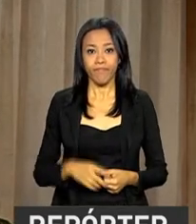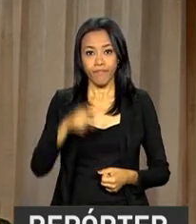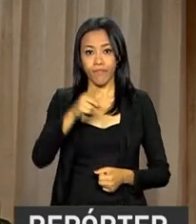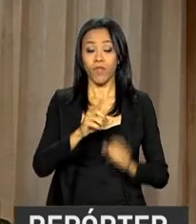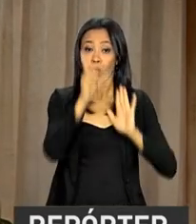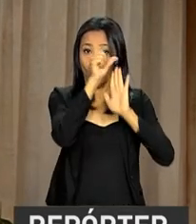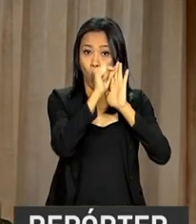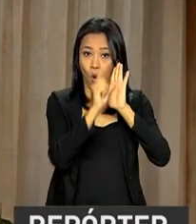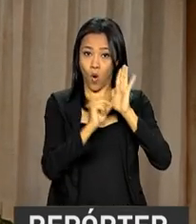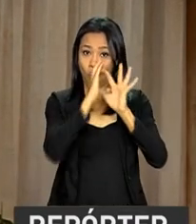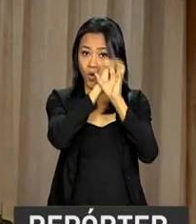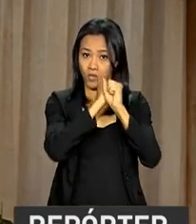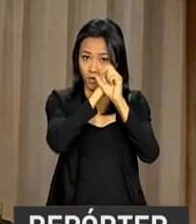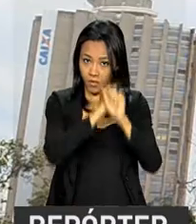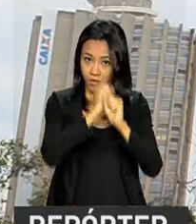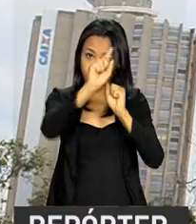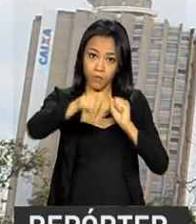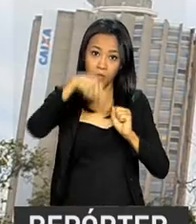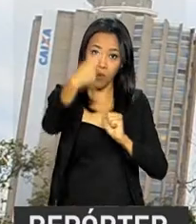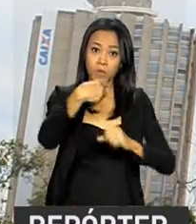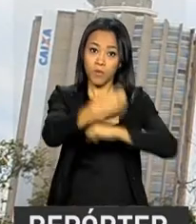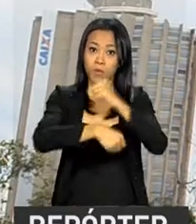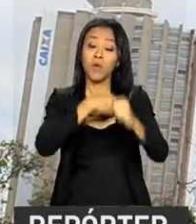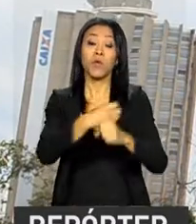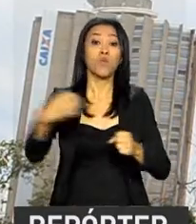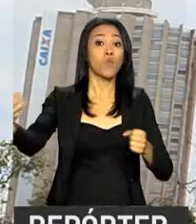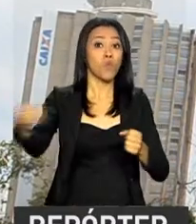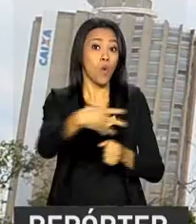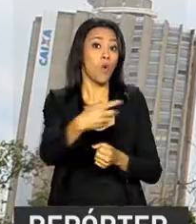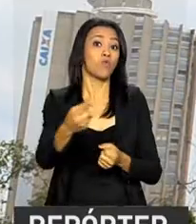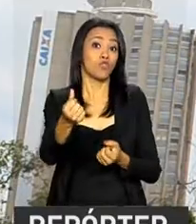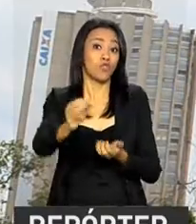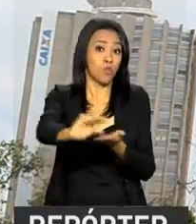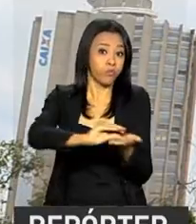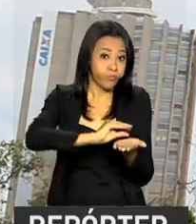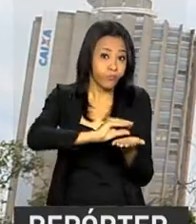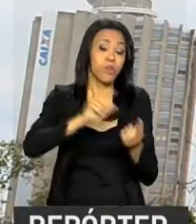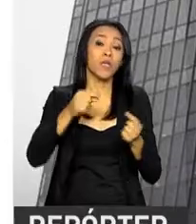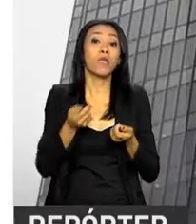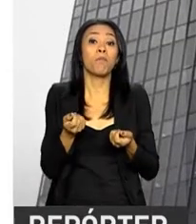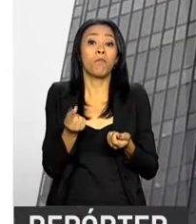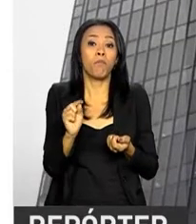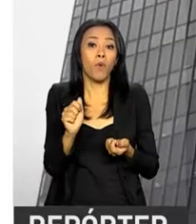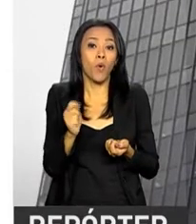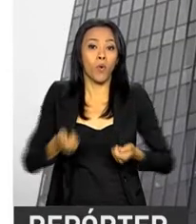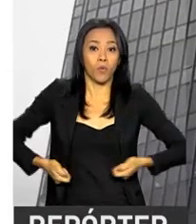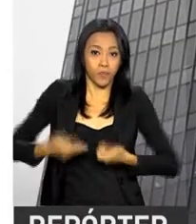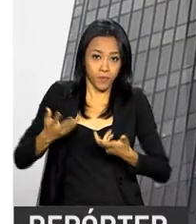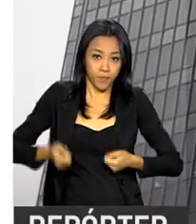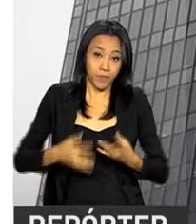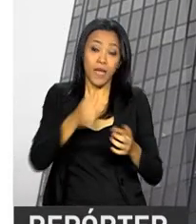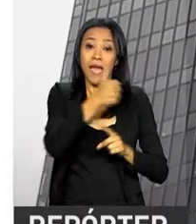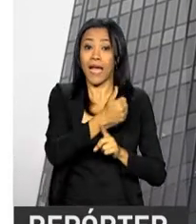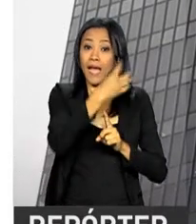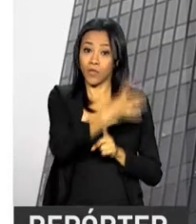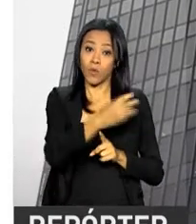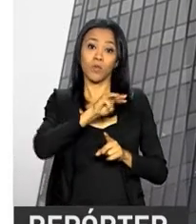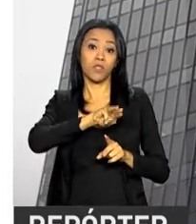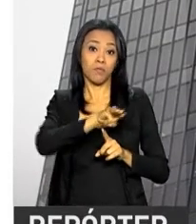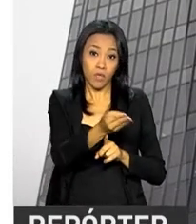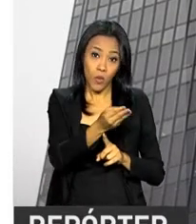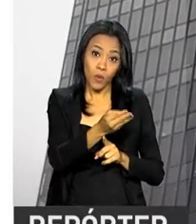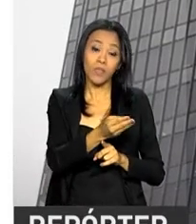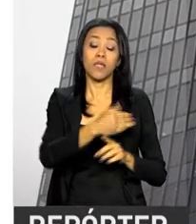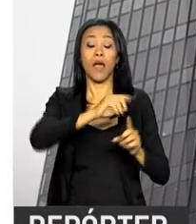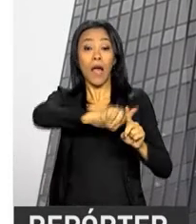O orçamento do ano que vem vai ter novas receitas e menos gastos. Do lado das receitas, são 14 bilhões e meio de reais a